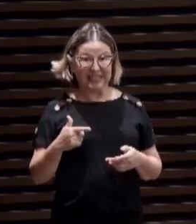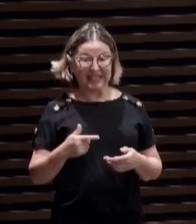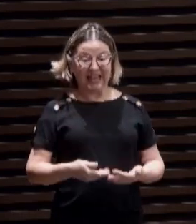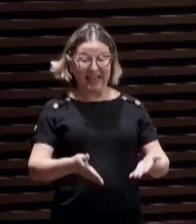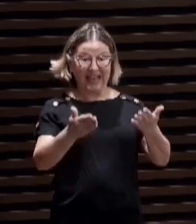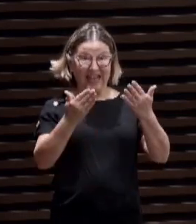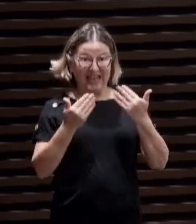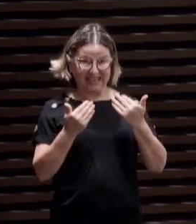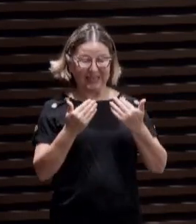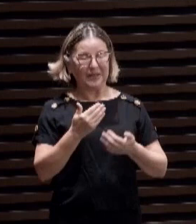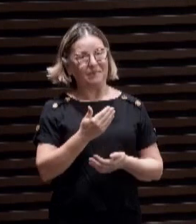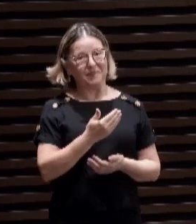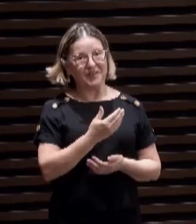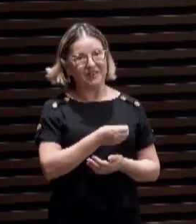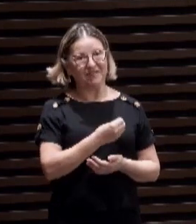pode crer,